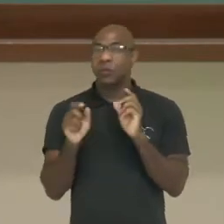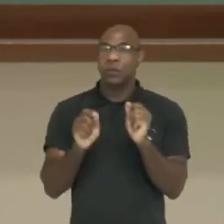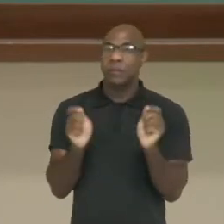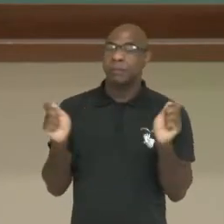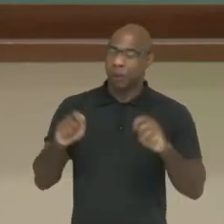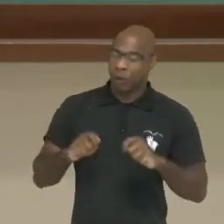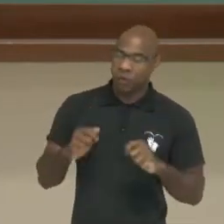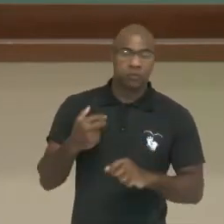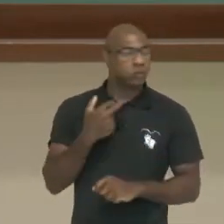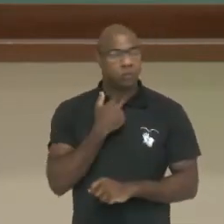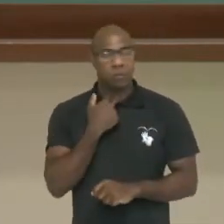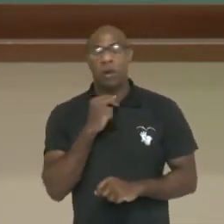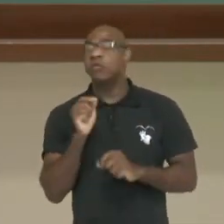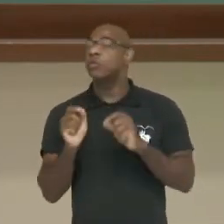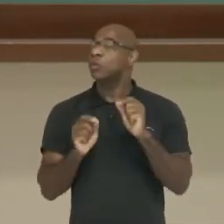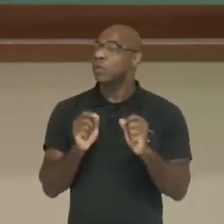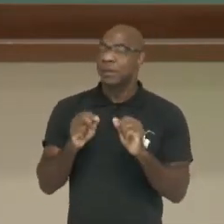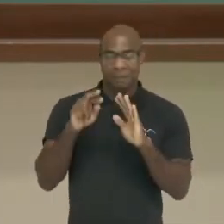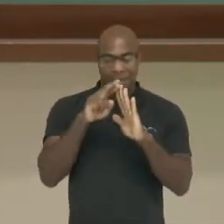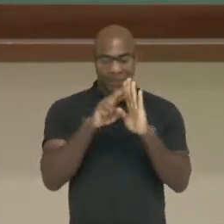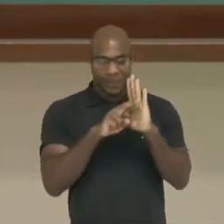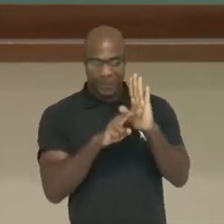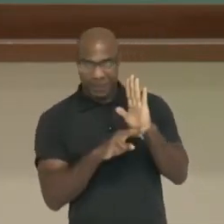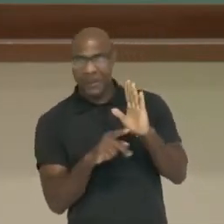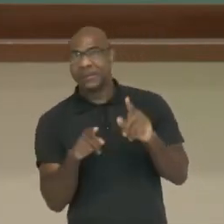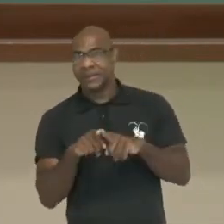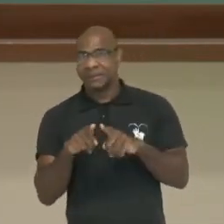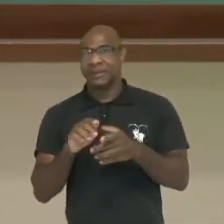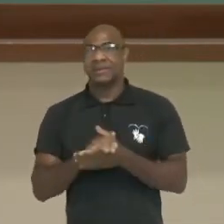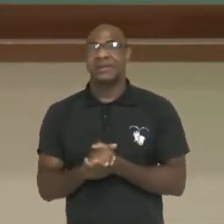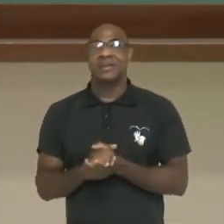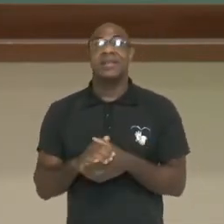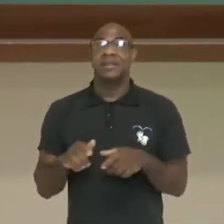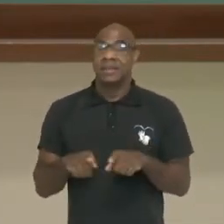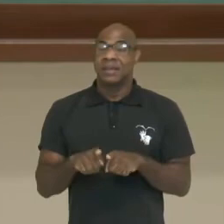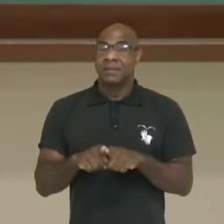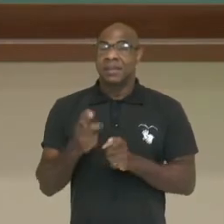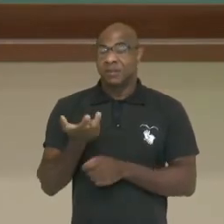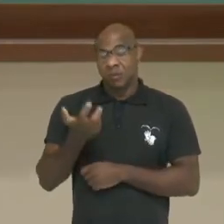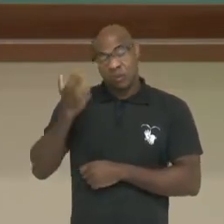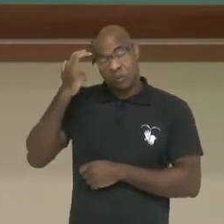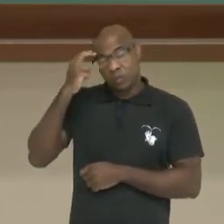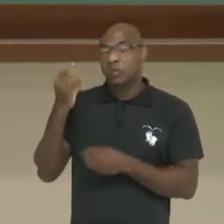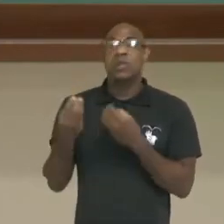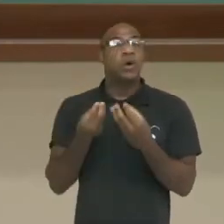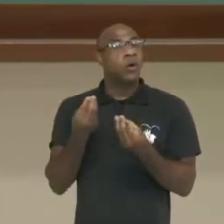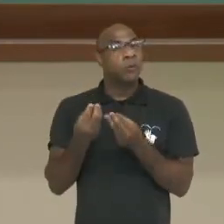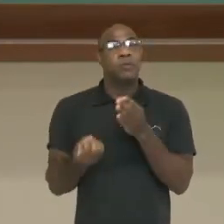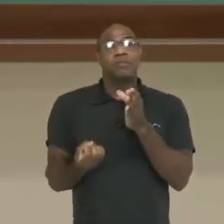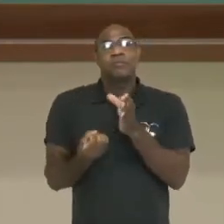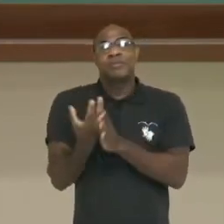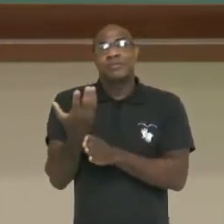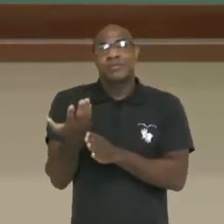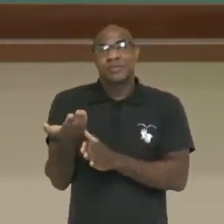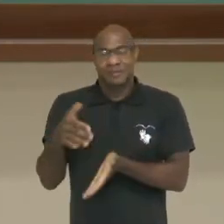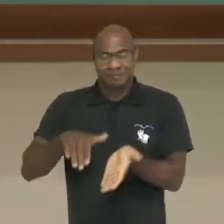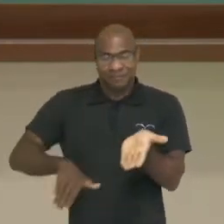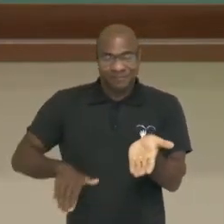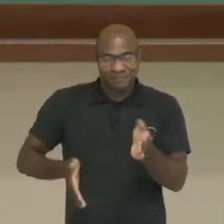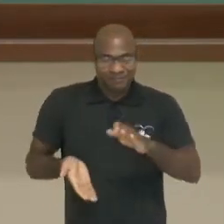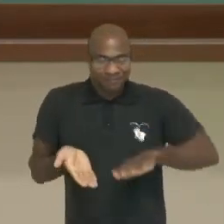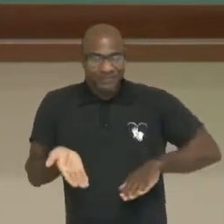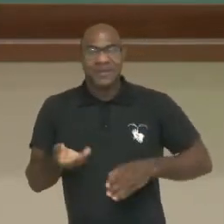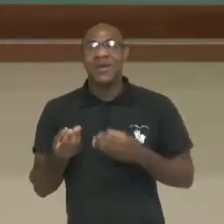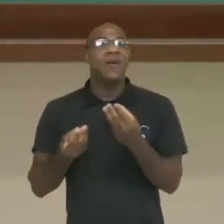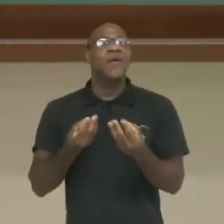é permitido, inclusive um pouco sobre a cultura, da onde surgiu essa luta, porque ela